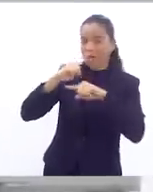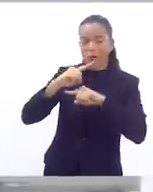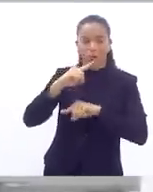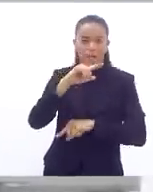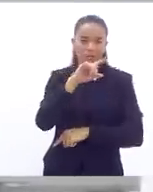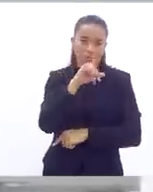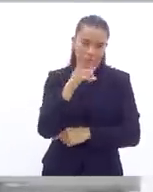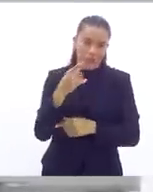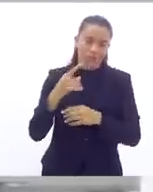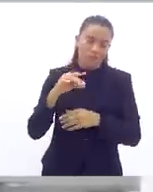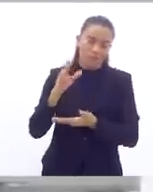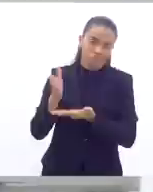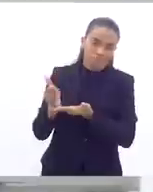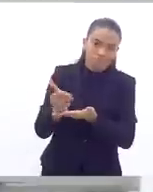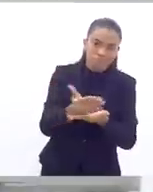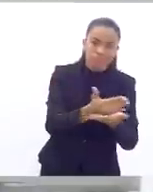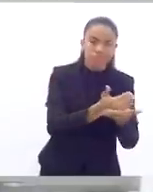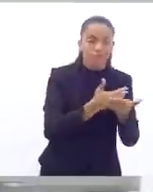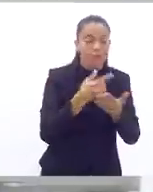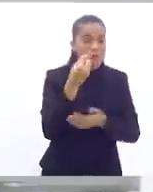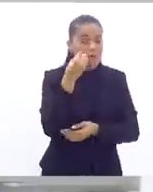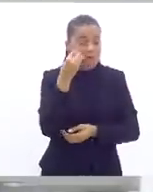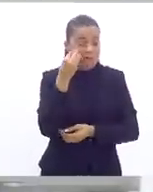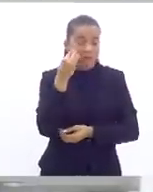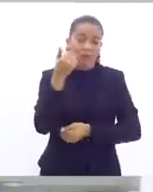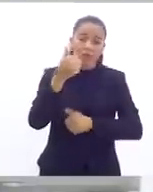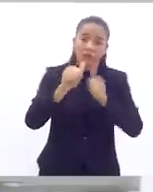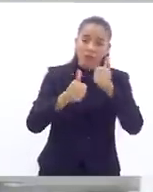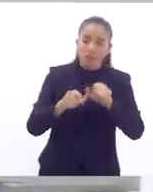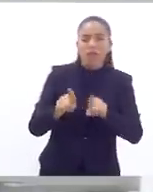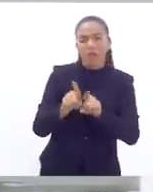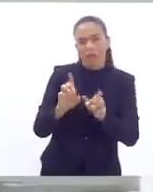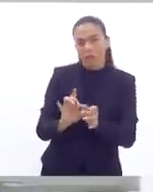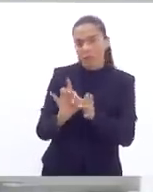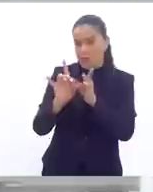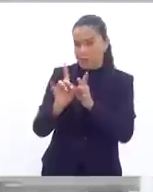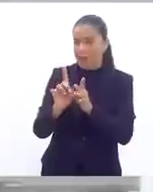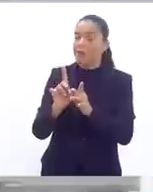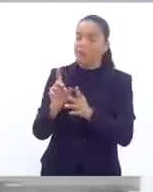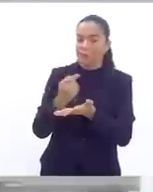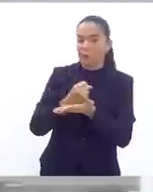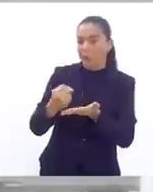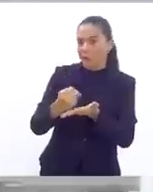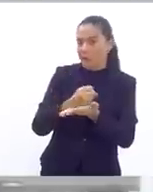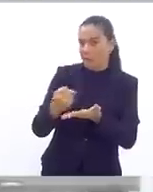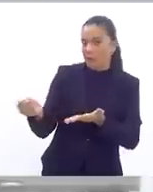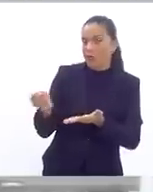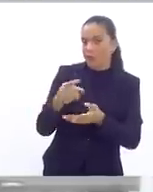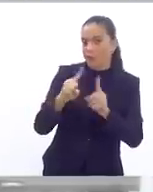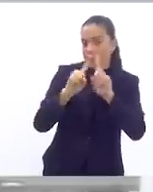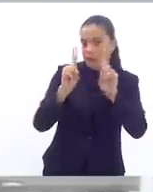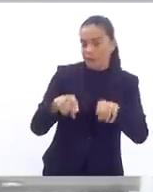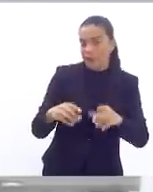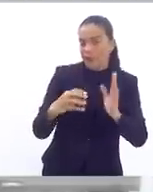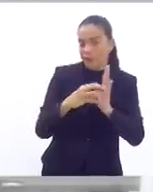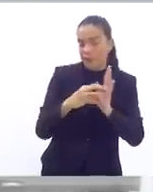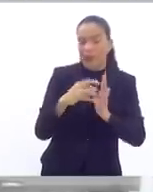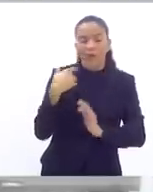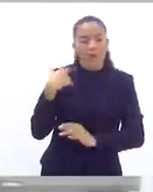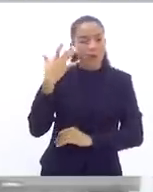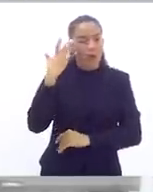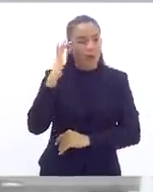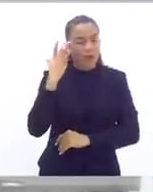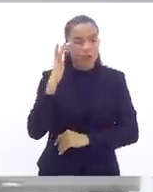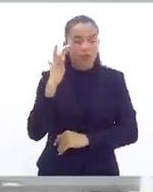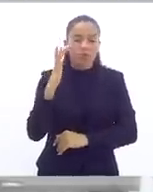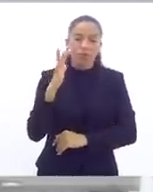tem que se Verificar como vai ser feito isso porém existe autorização para a quantidade de servidores Salvo engano eu